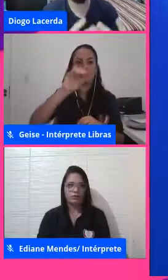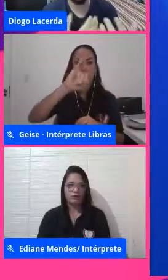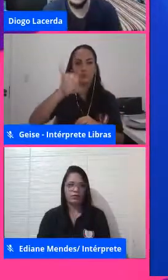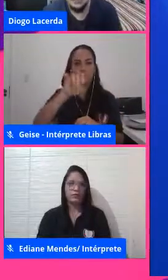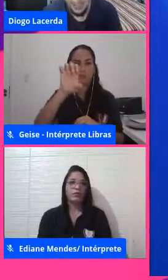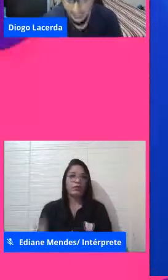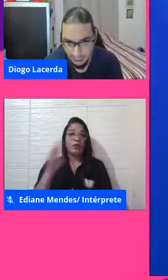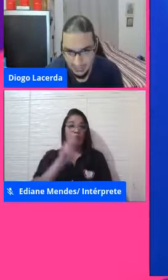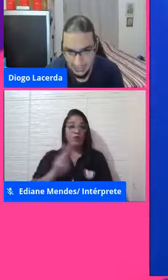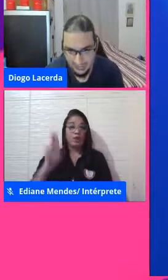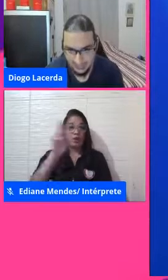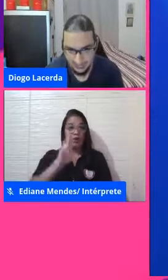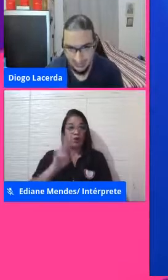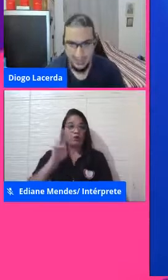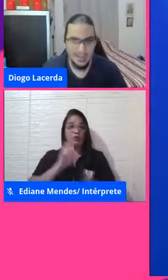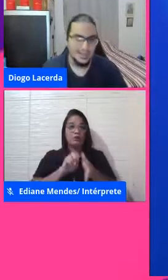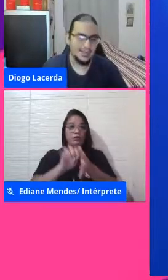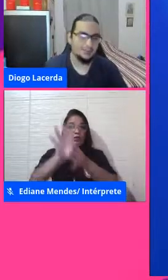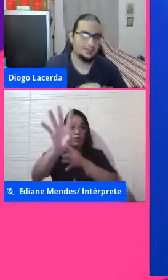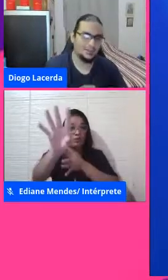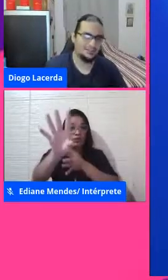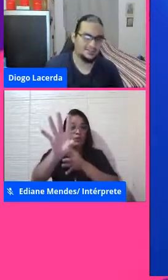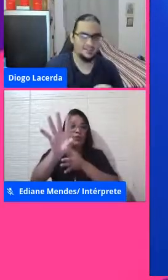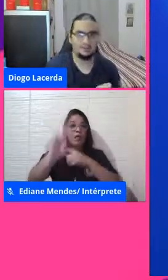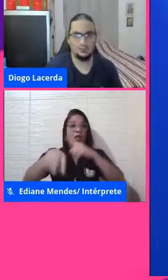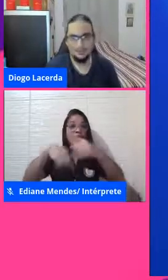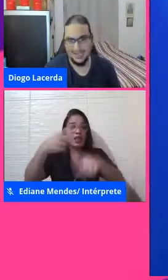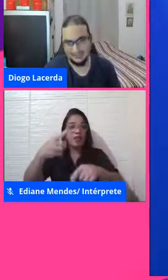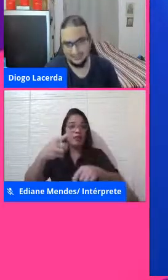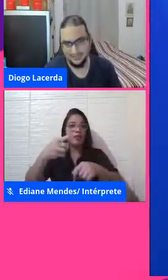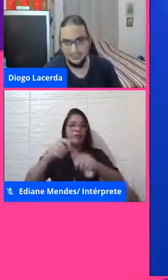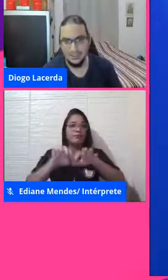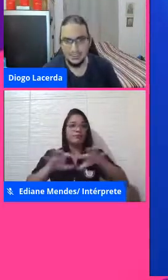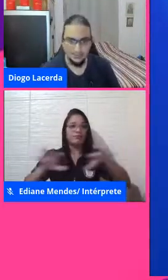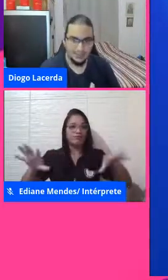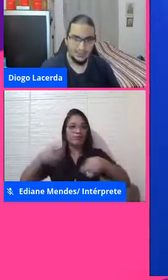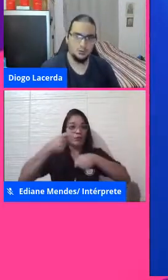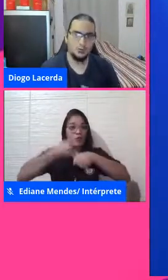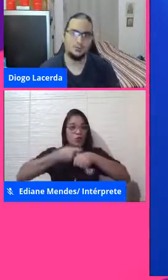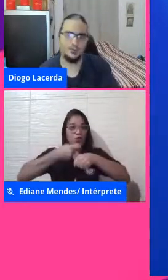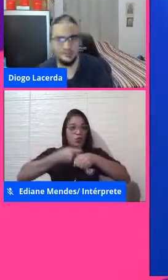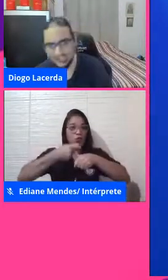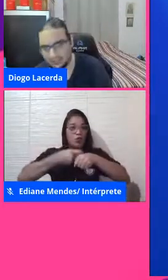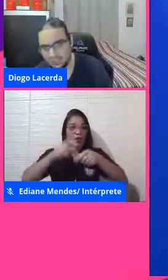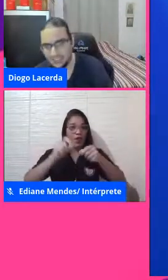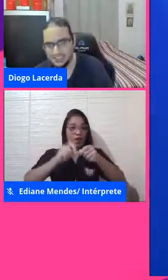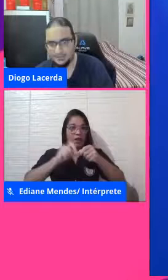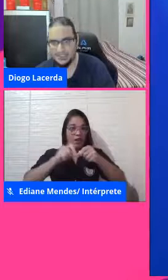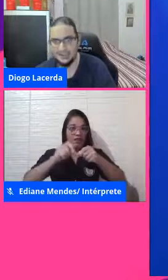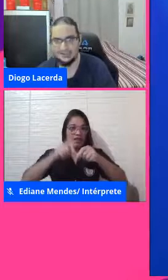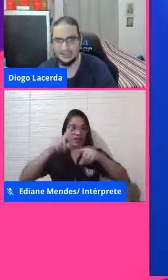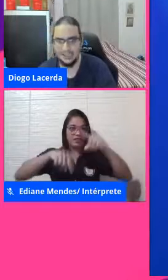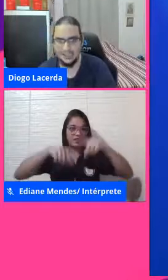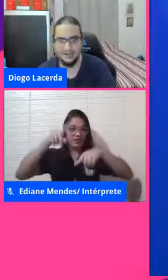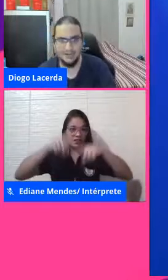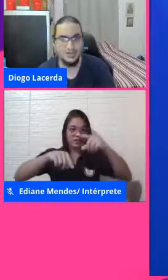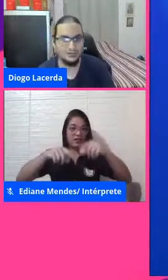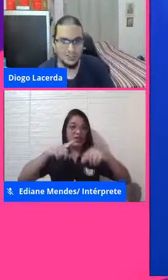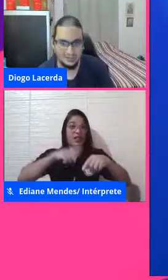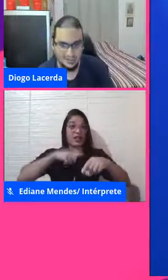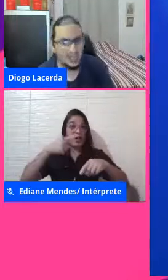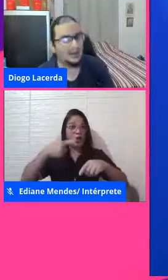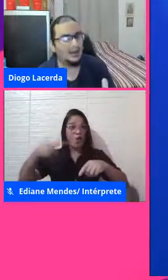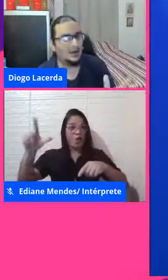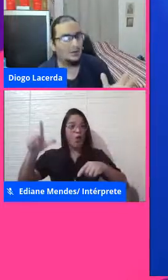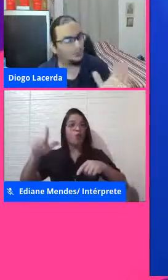esse endurecimento da resina e poder fazer a tua peça. E também tem outro processo que a gente chama de LCD, que em vez